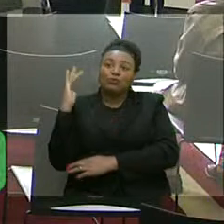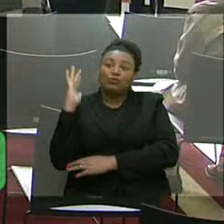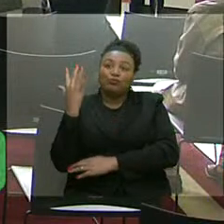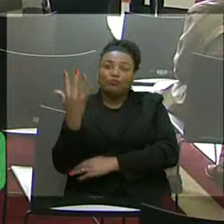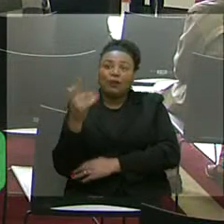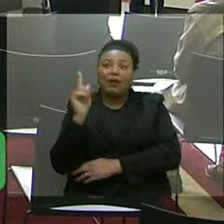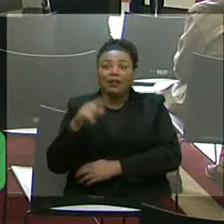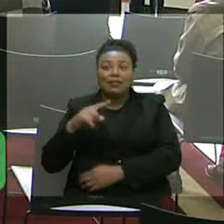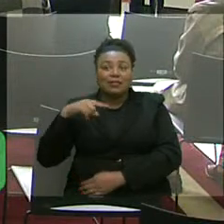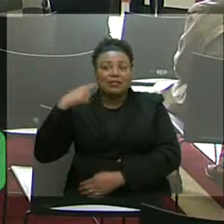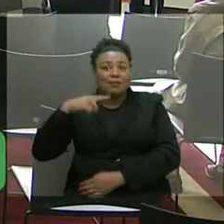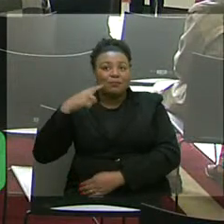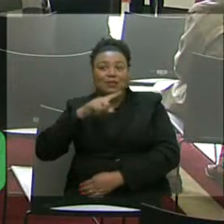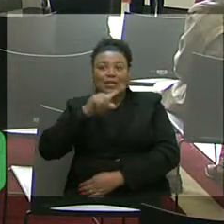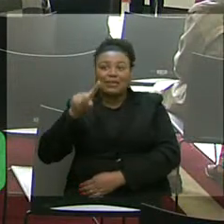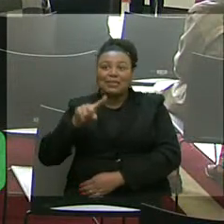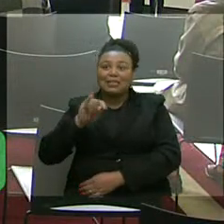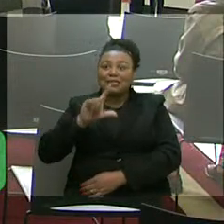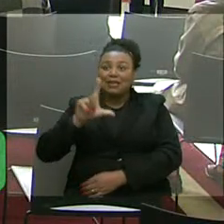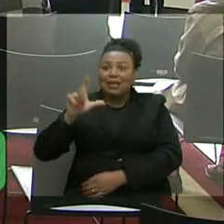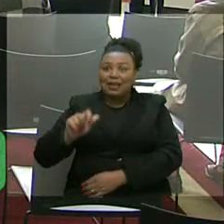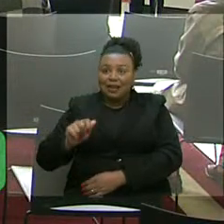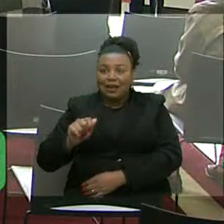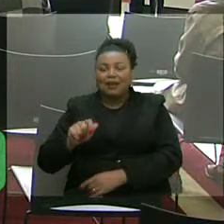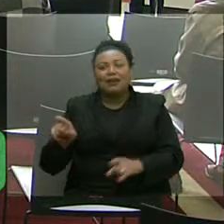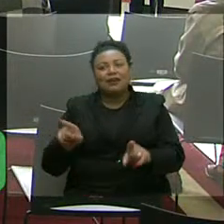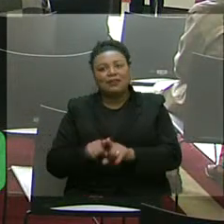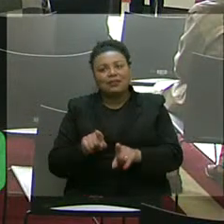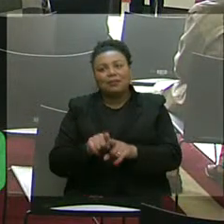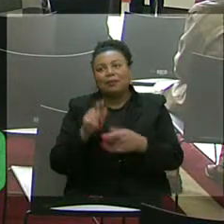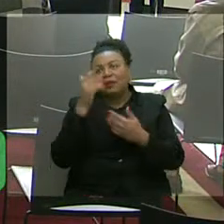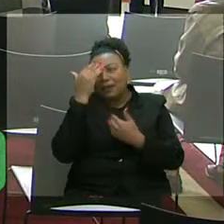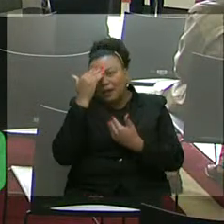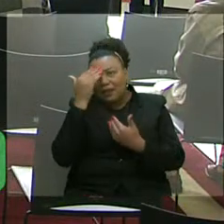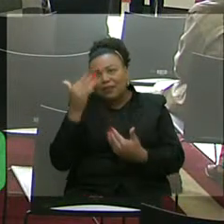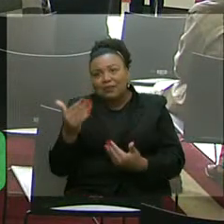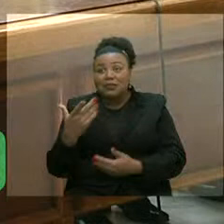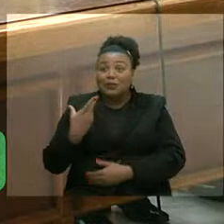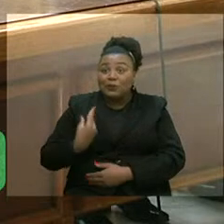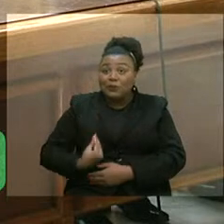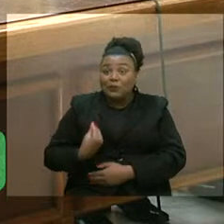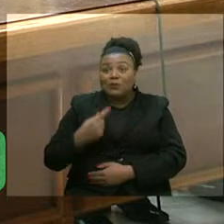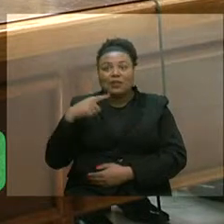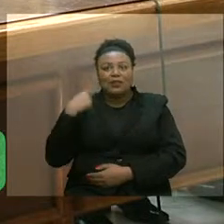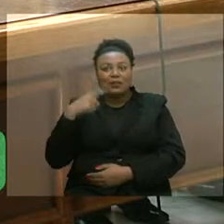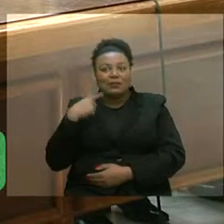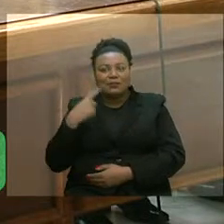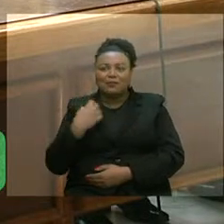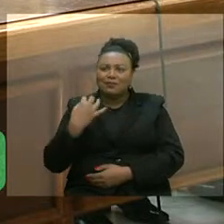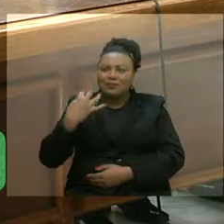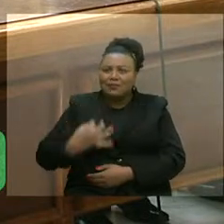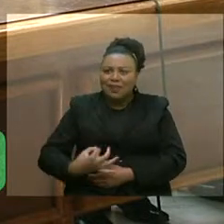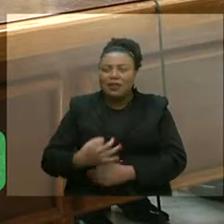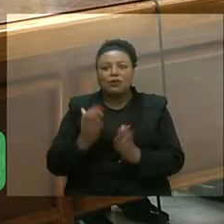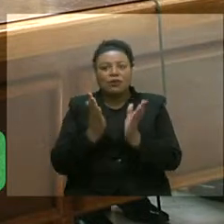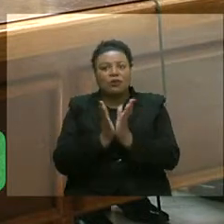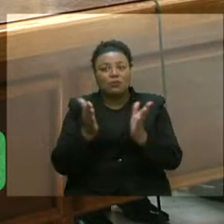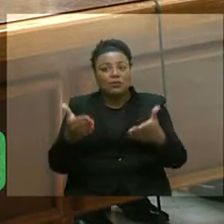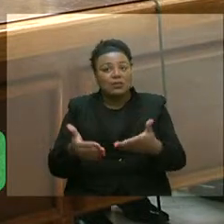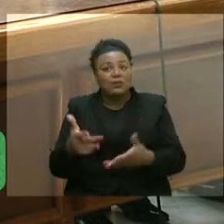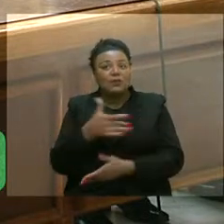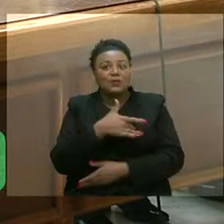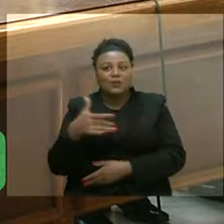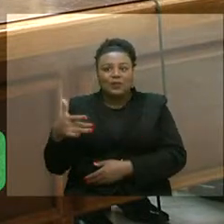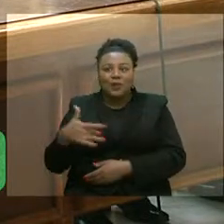Casa, deputada Zilá Breitenbach, e agradeço a sua presença, deputada, porque certamente a Comissão de Saúde